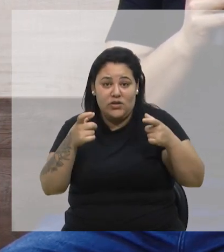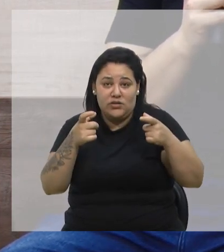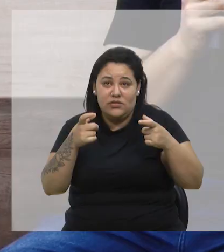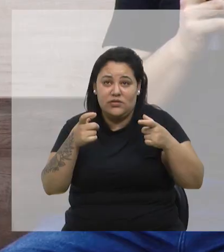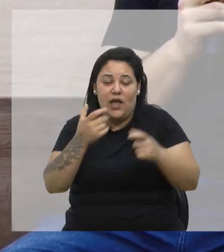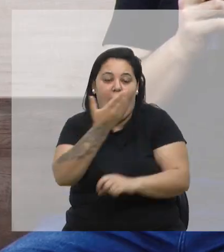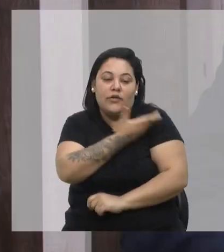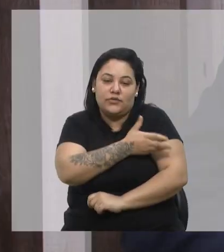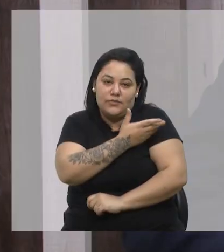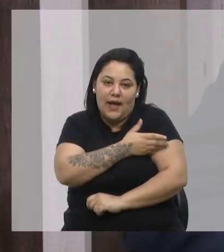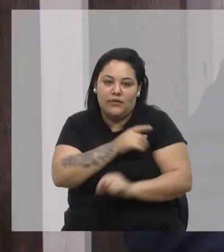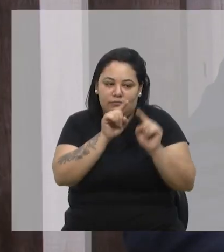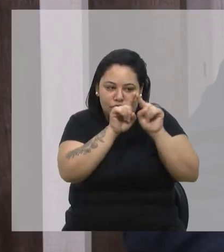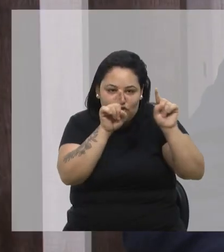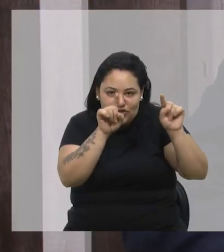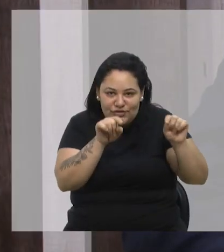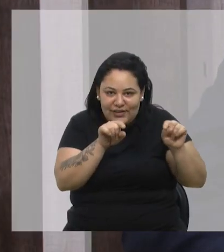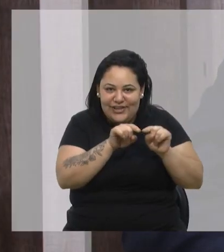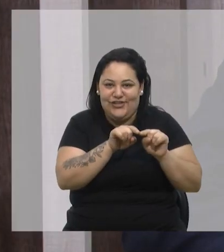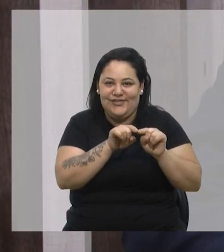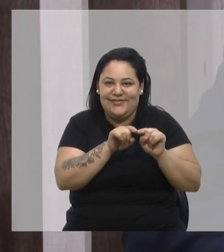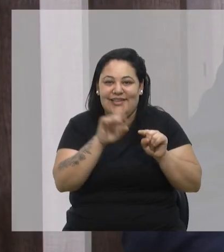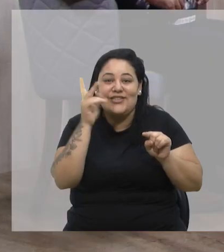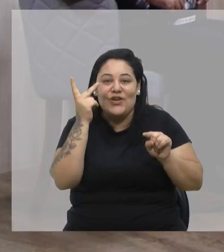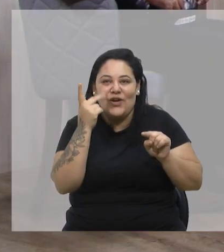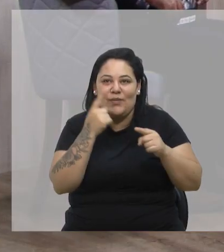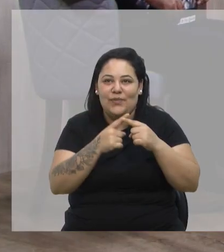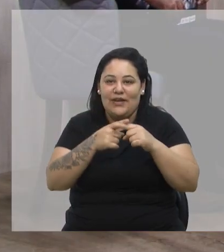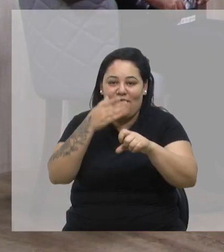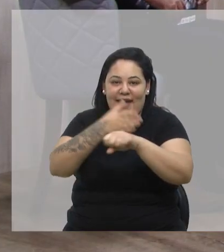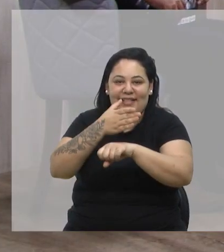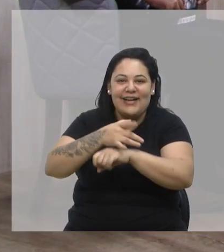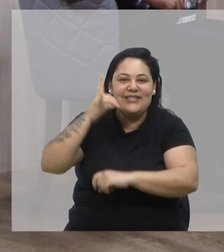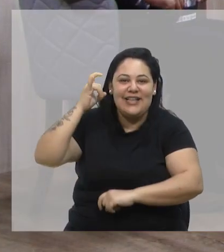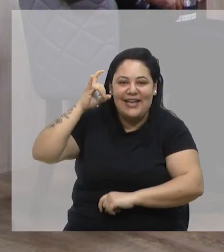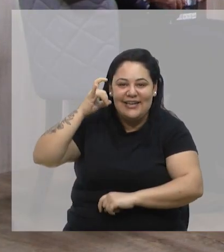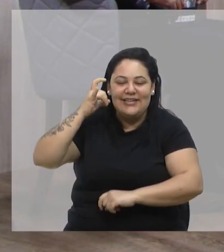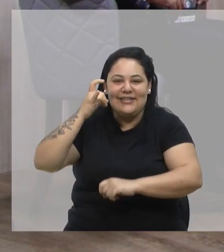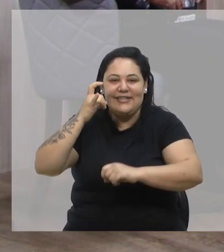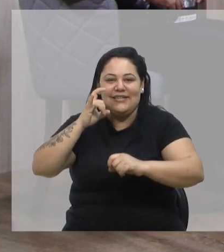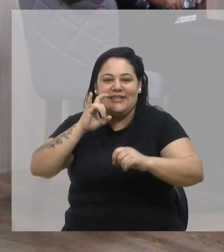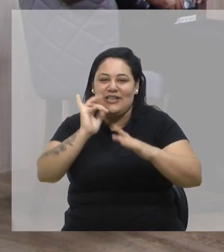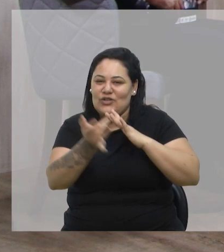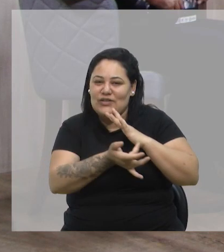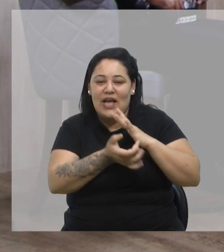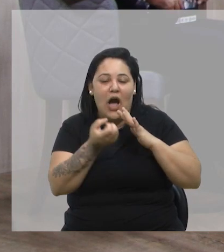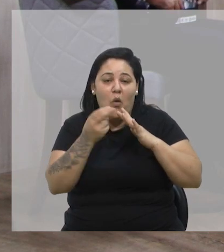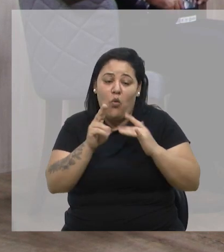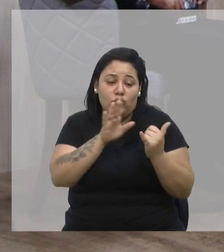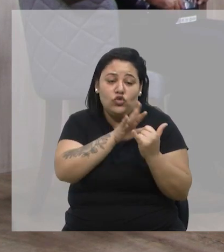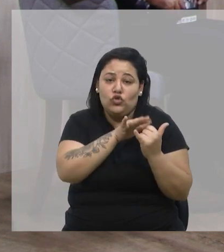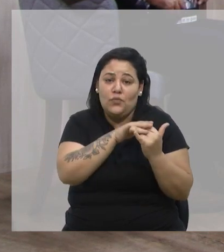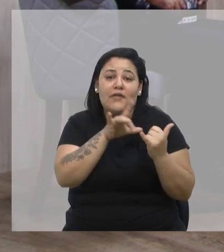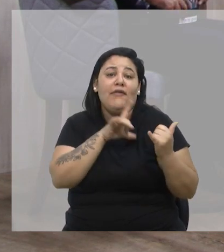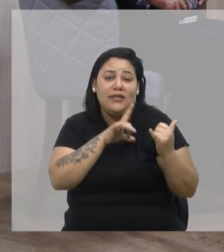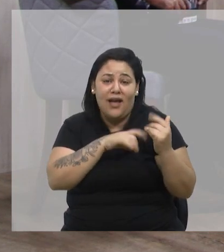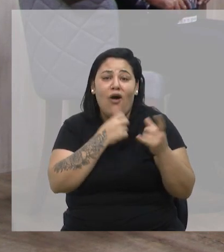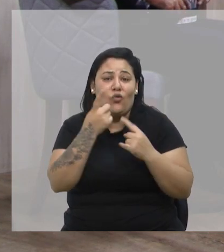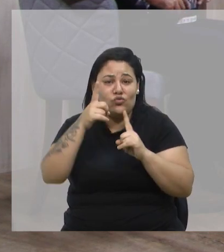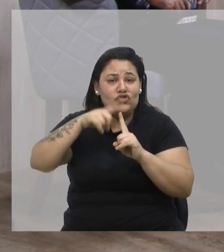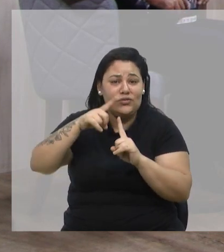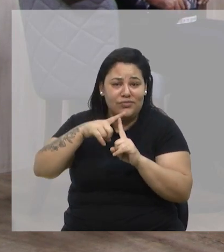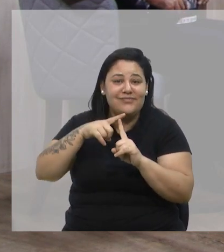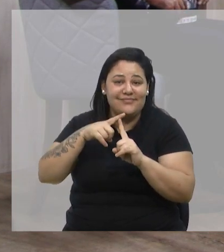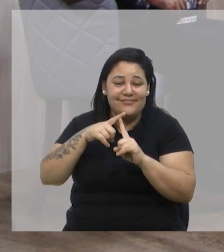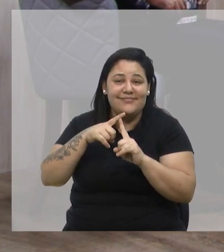maioria está acostumada com a tirinha, porque vai entrar no Instagram, no Facebook ou até mesmo no YouTube e vai ter